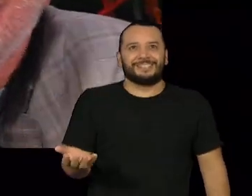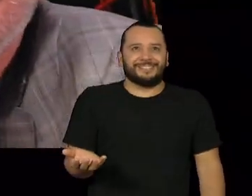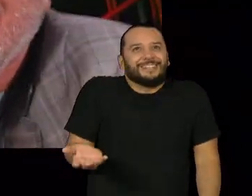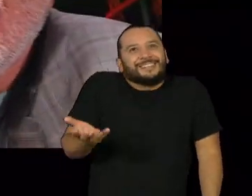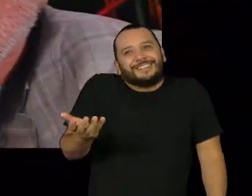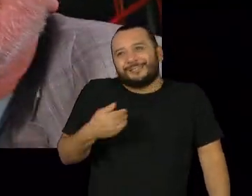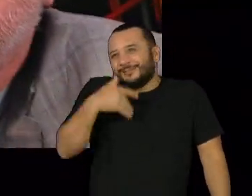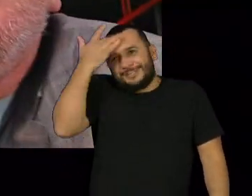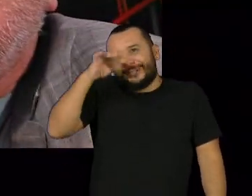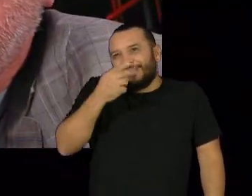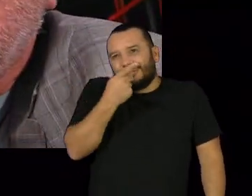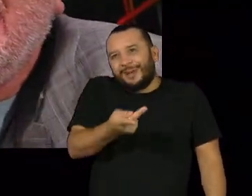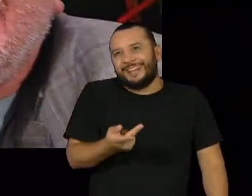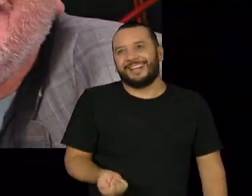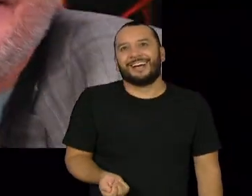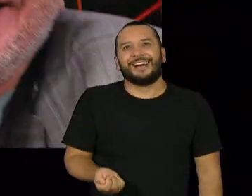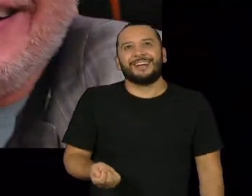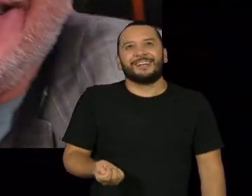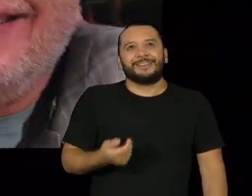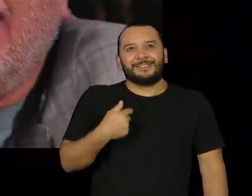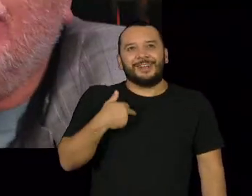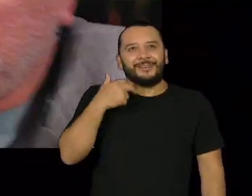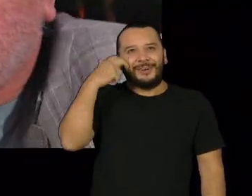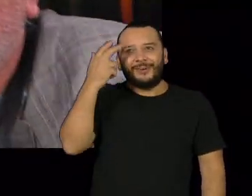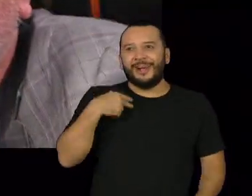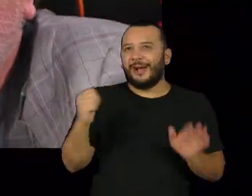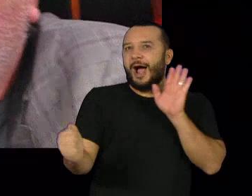Eu não sei o que dizer. Eu fiquei com vergonha agora, apaga.